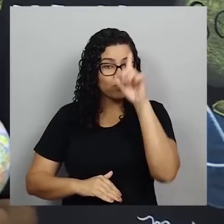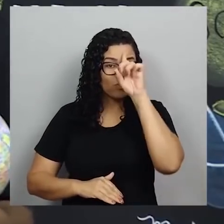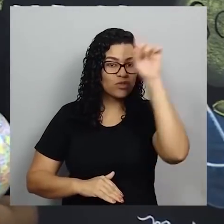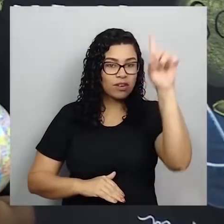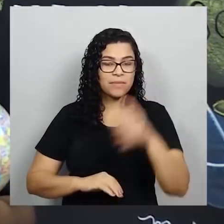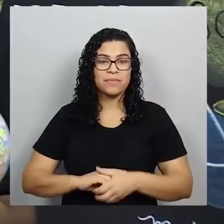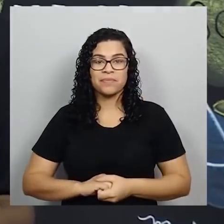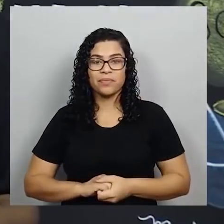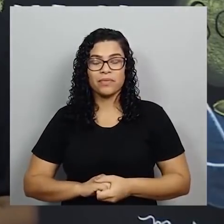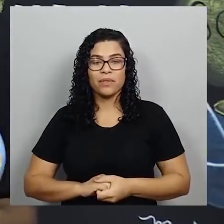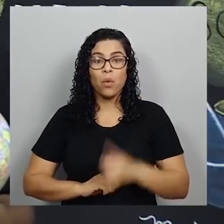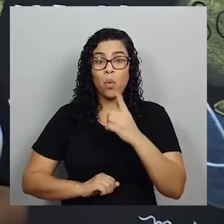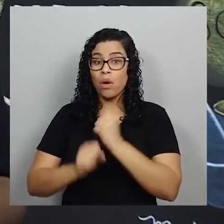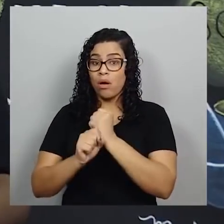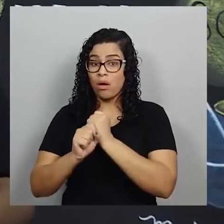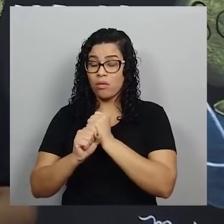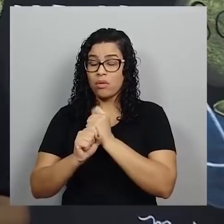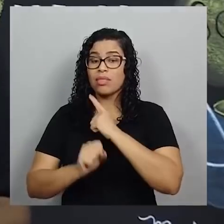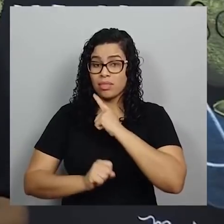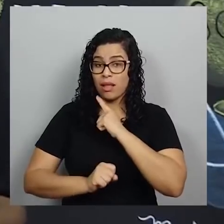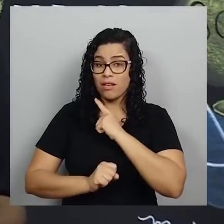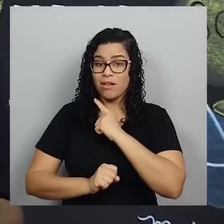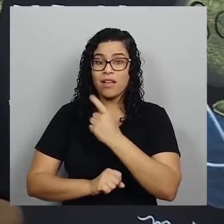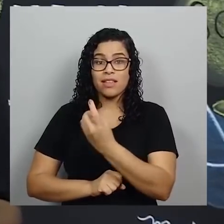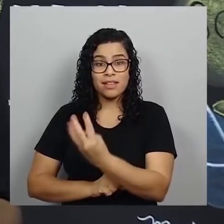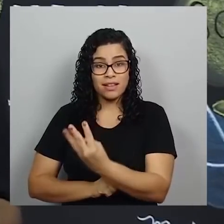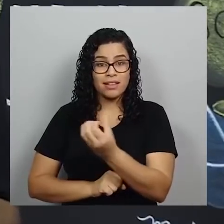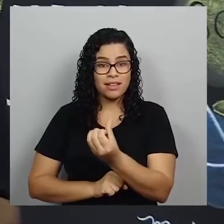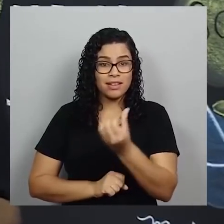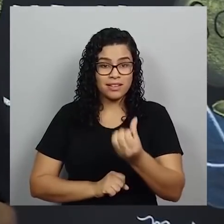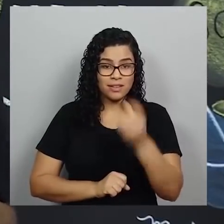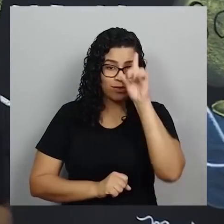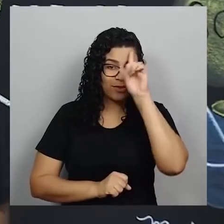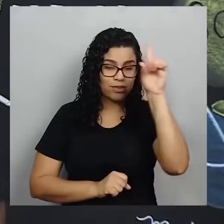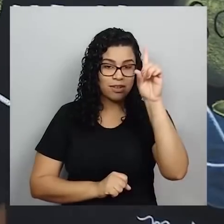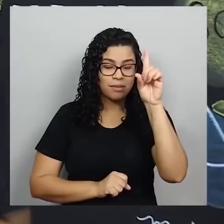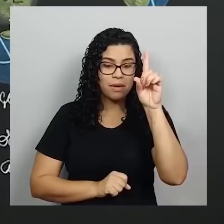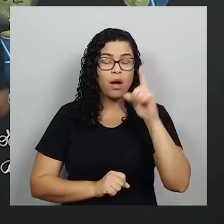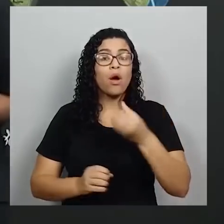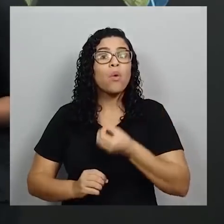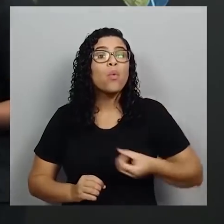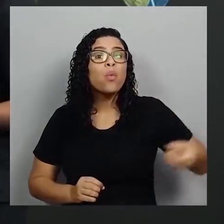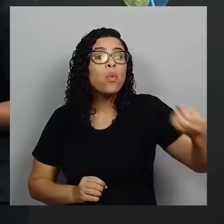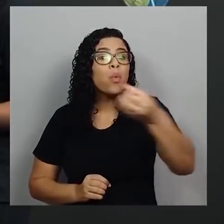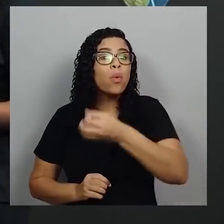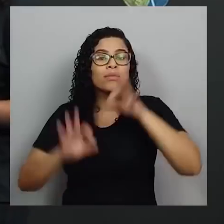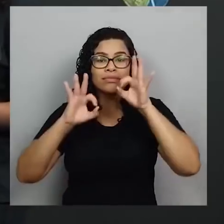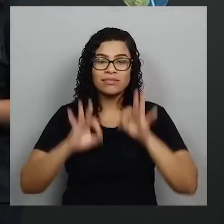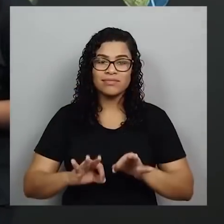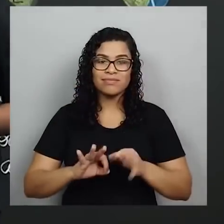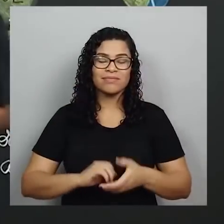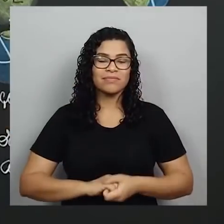ano de 366 dias para completar aí esse caminho. Tranquilo? E eu quero comentar com